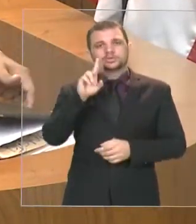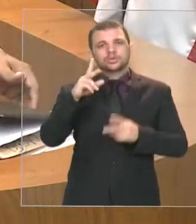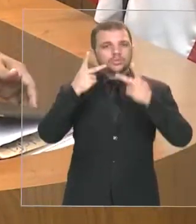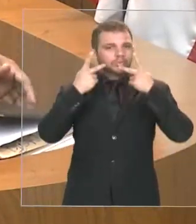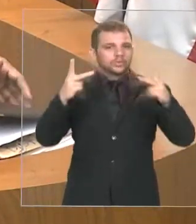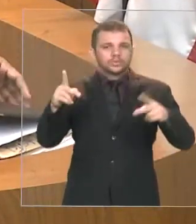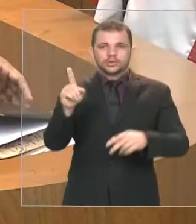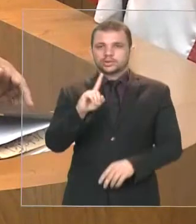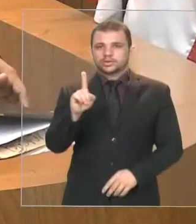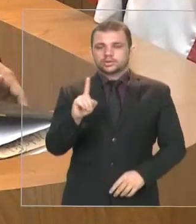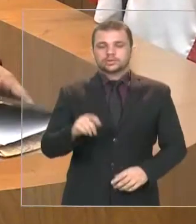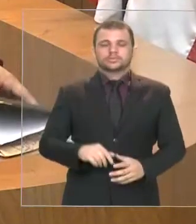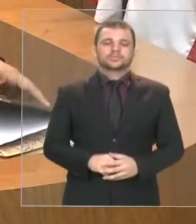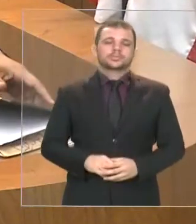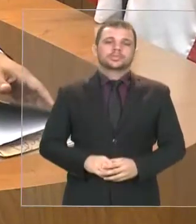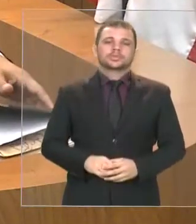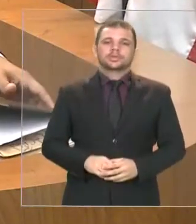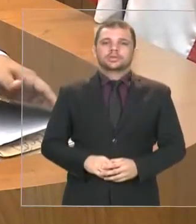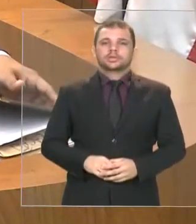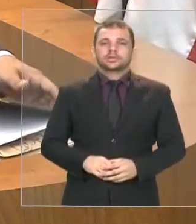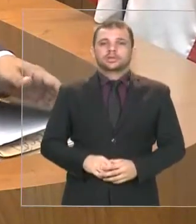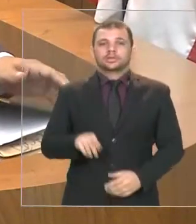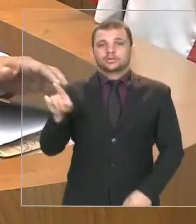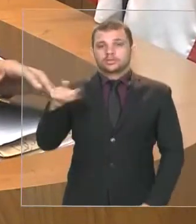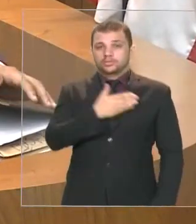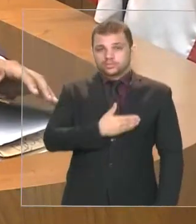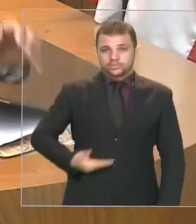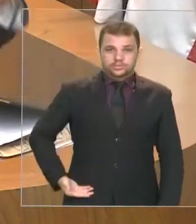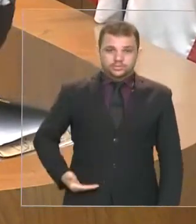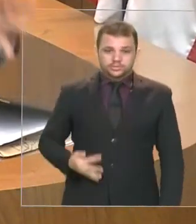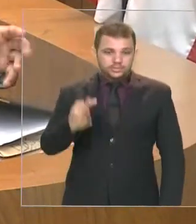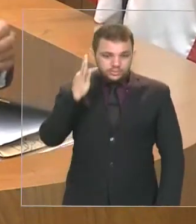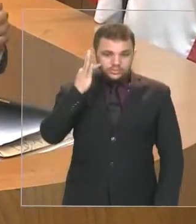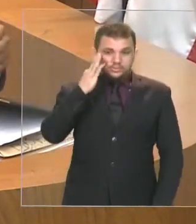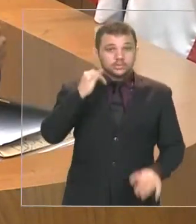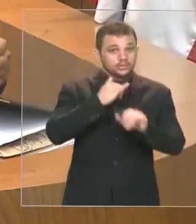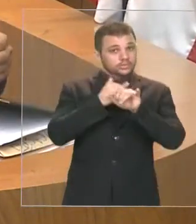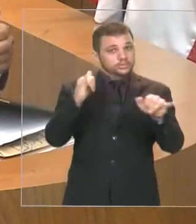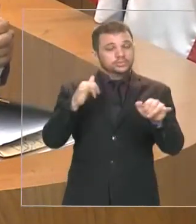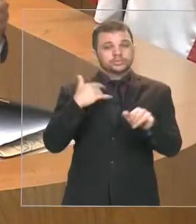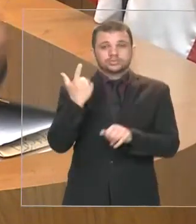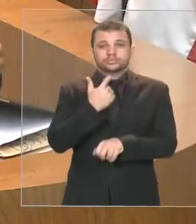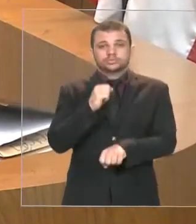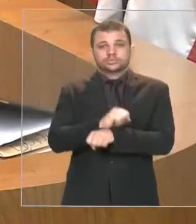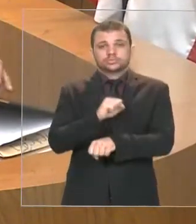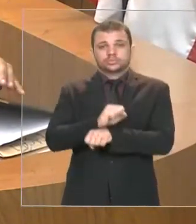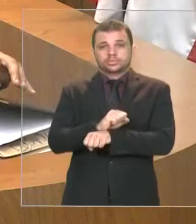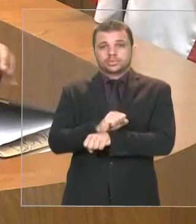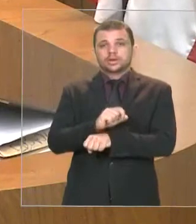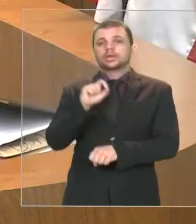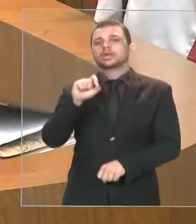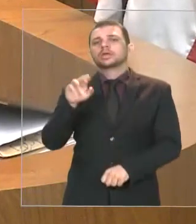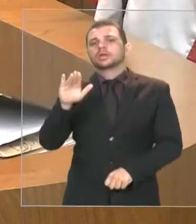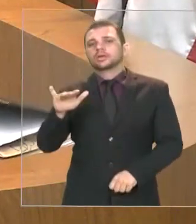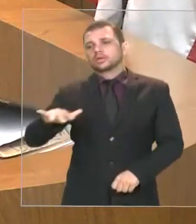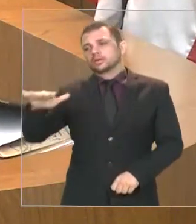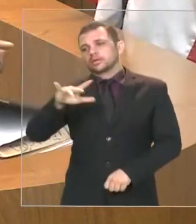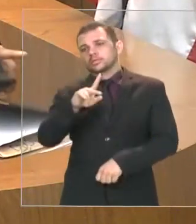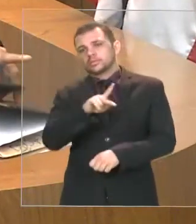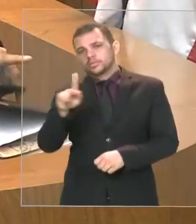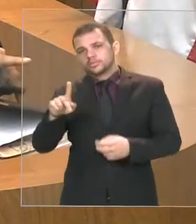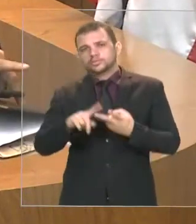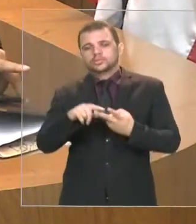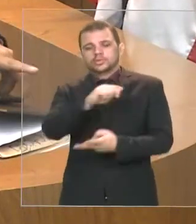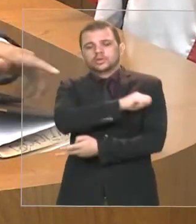TV. Então, governador Flávio Dino, estamos aguardando. Professores, alunos, aguardam